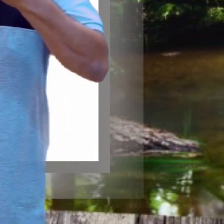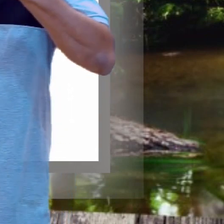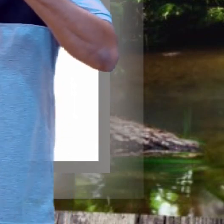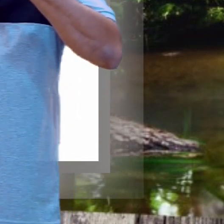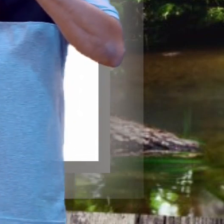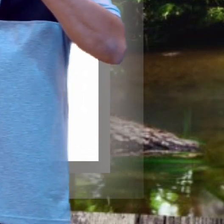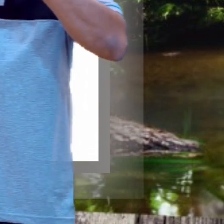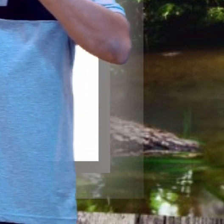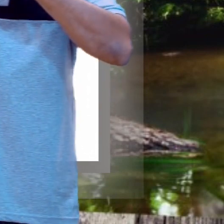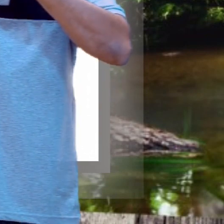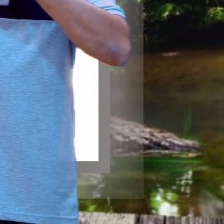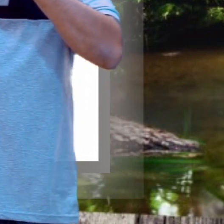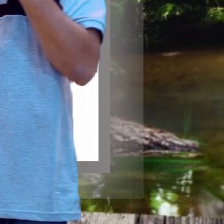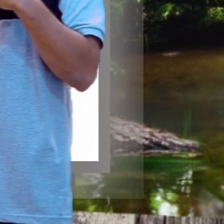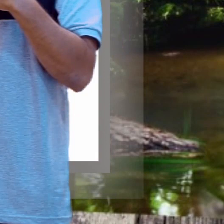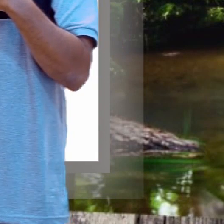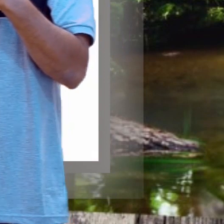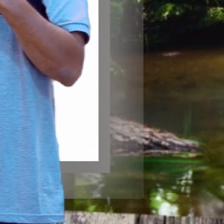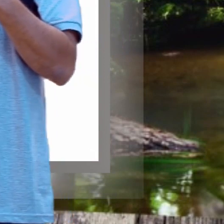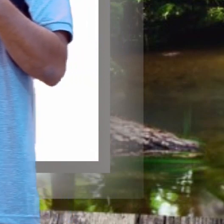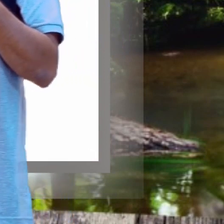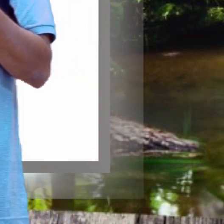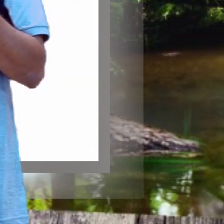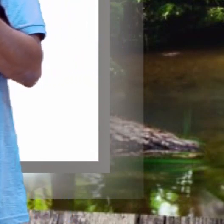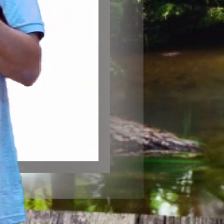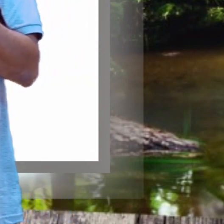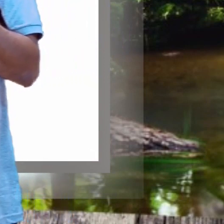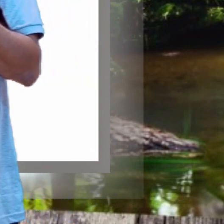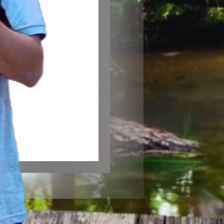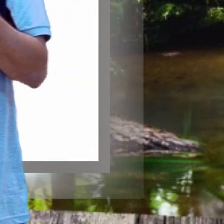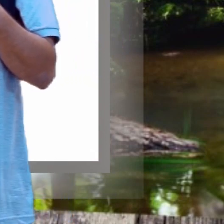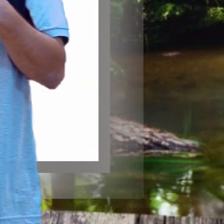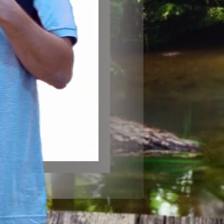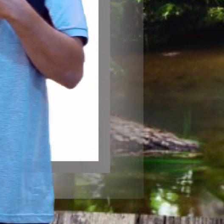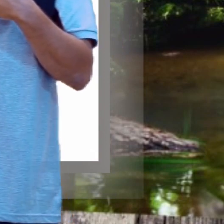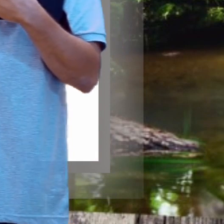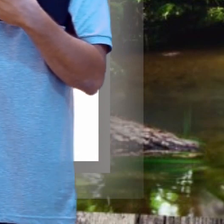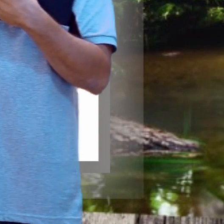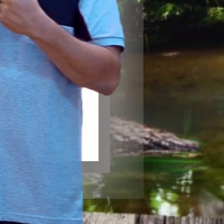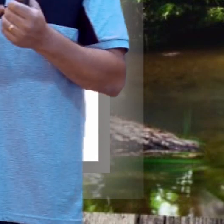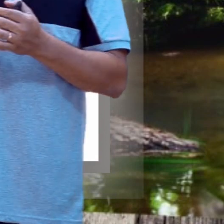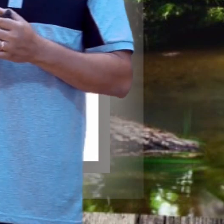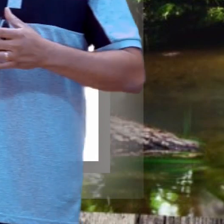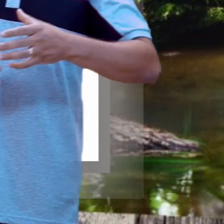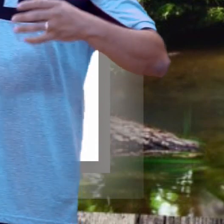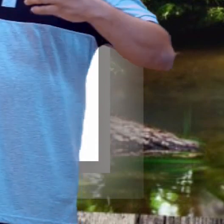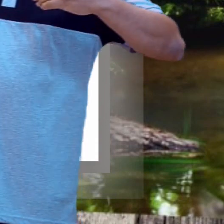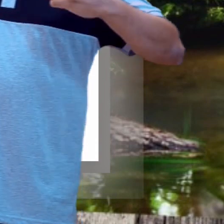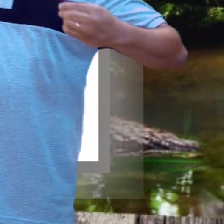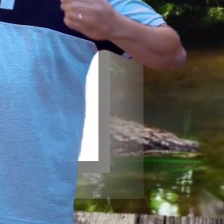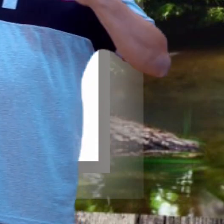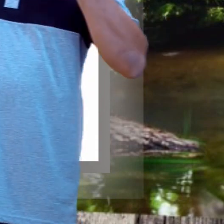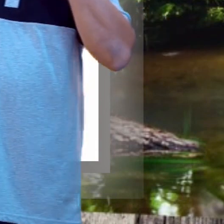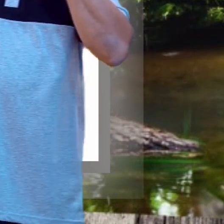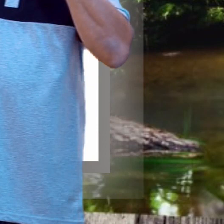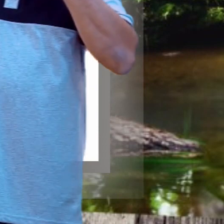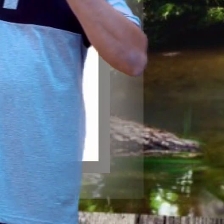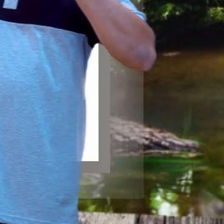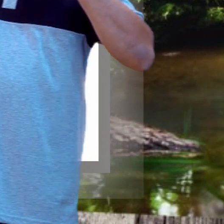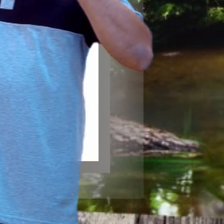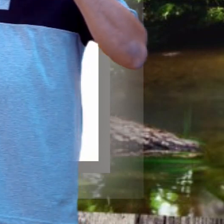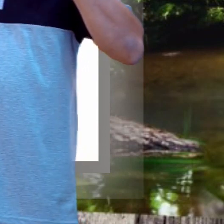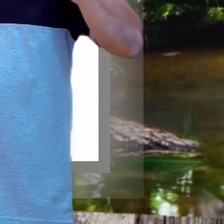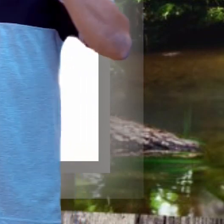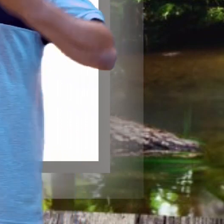responsável pela ligação entre uma célula e outra. Então, as proteínas do